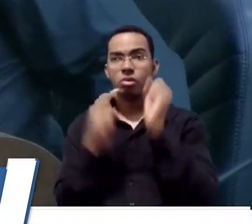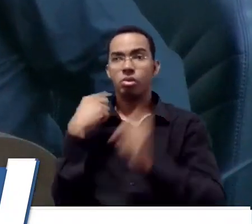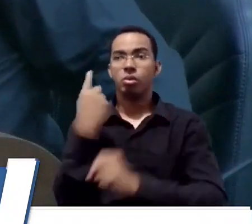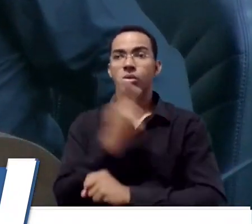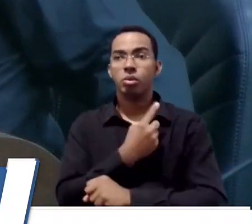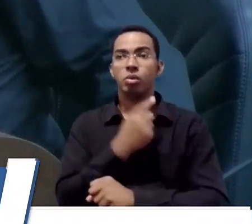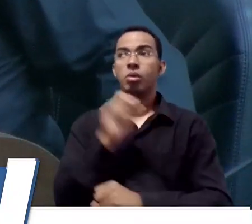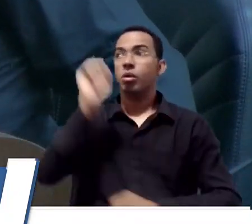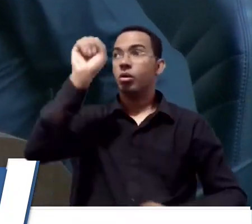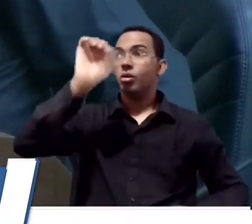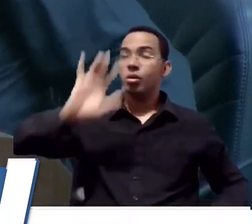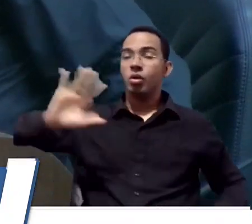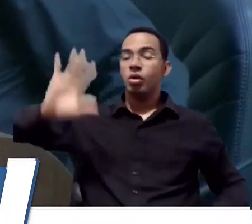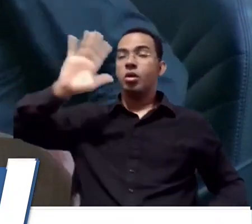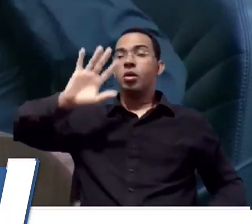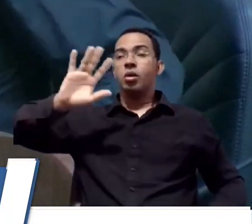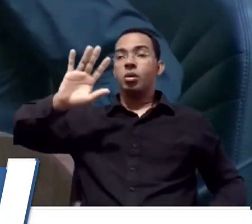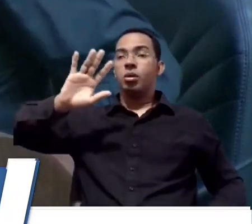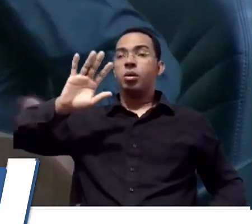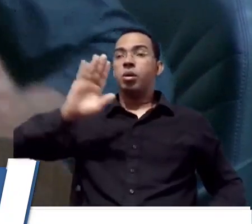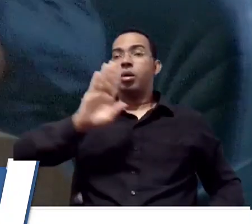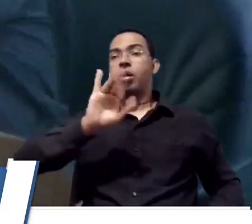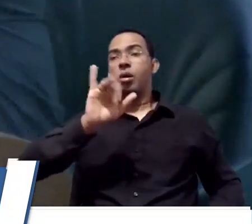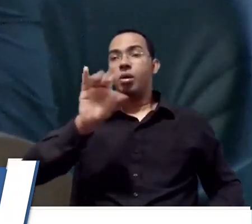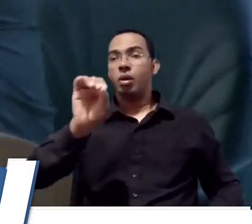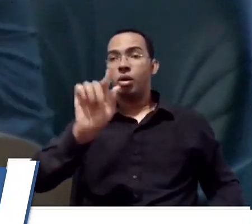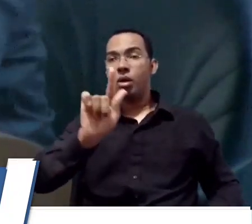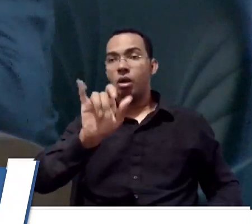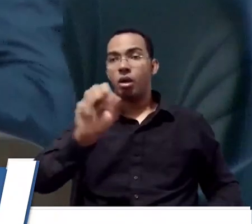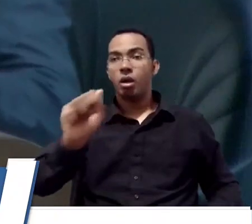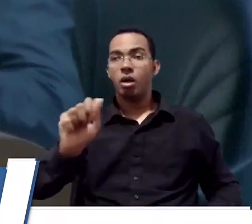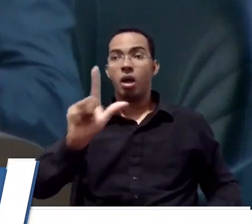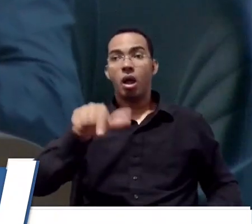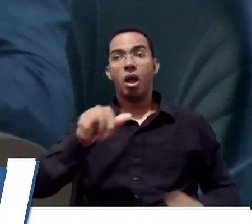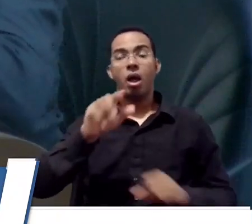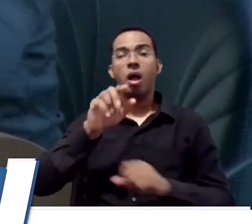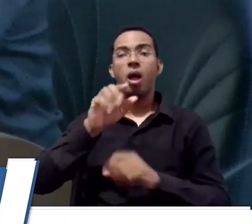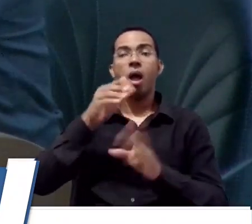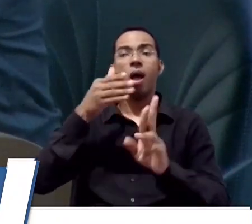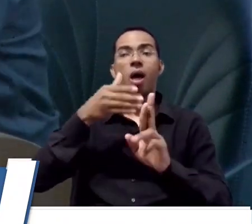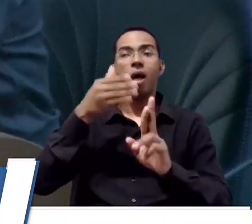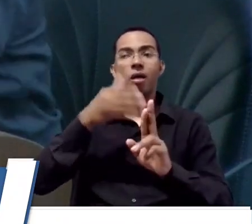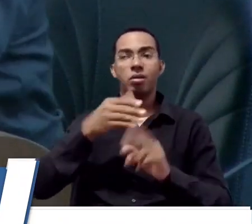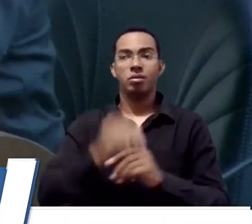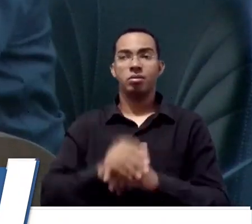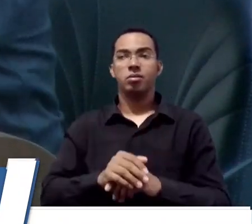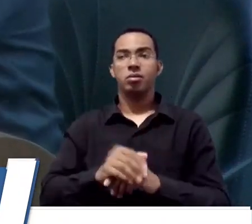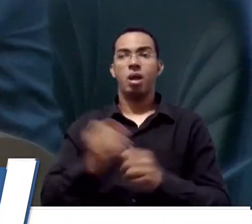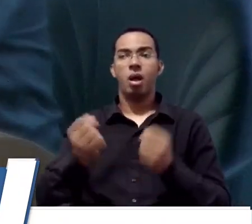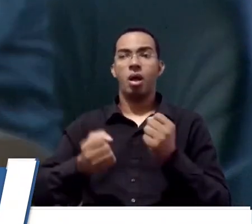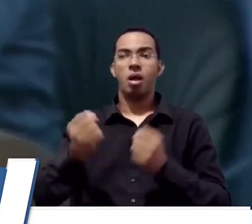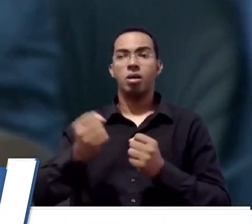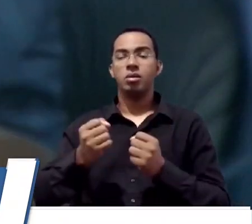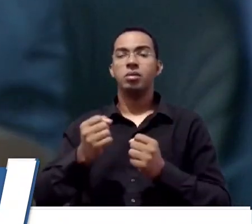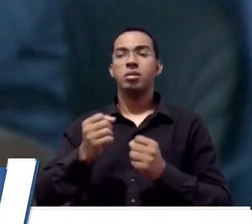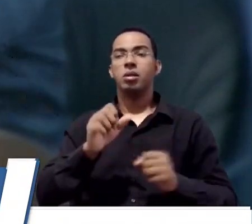ícones na questão de biogás. É uma referência. Os veículos da Sabesp se